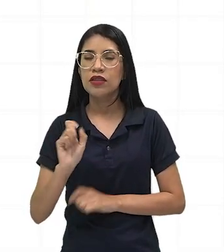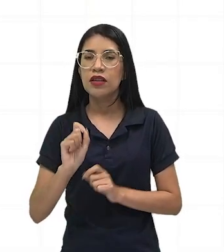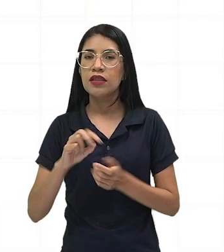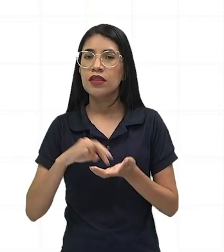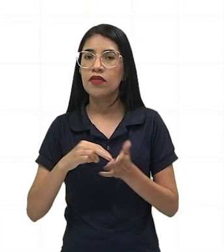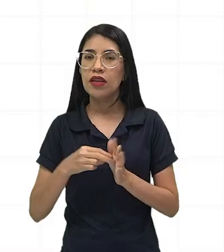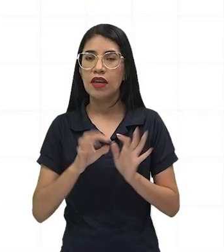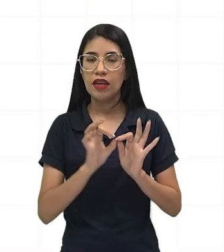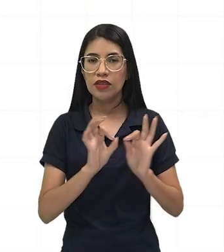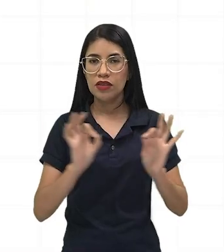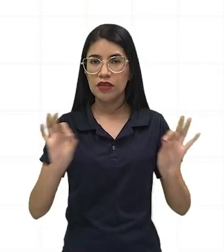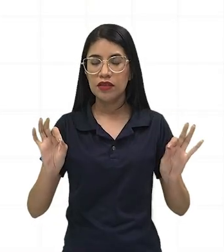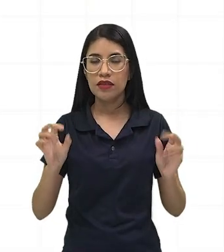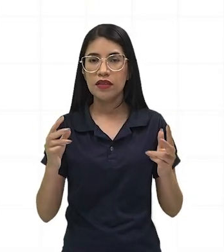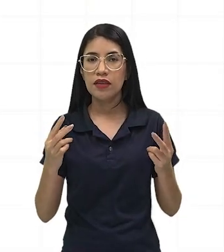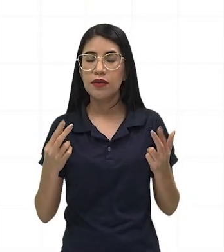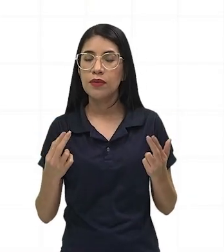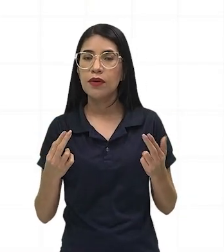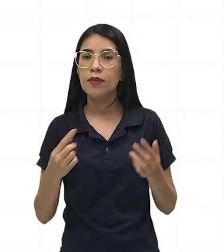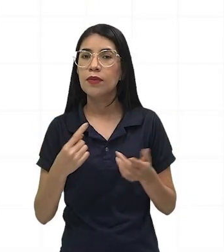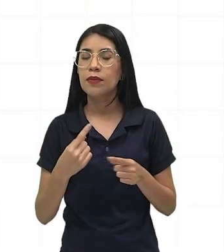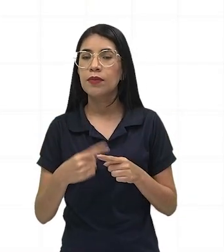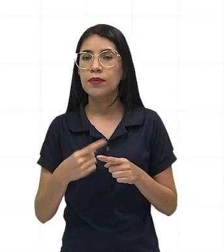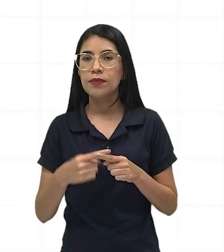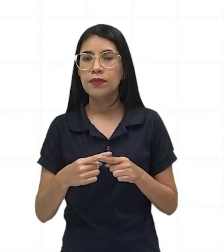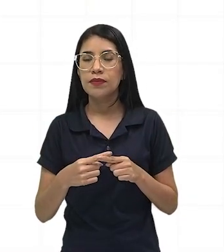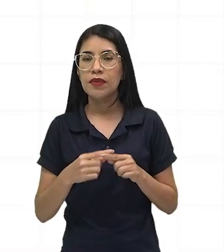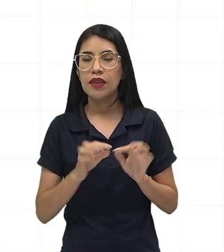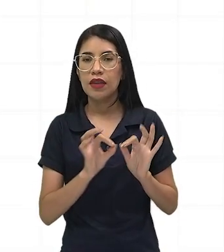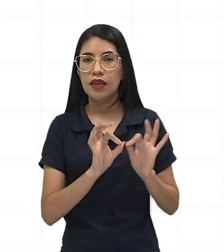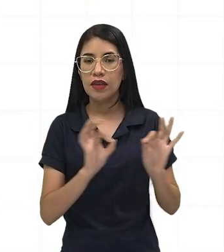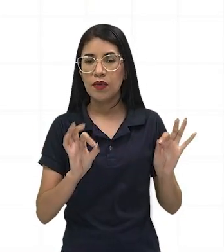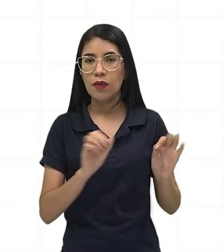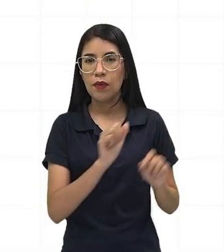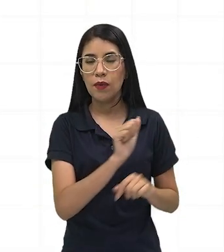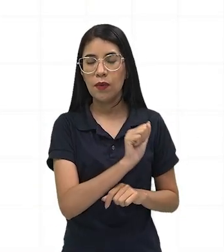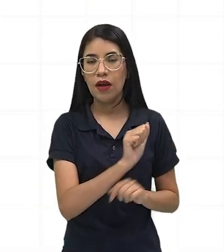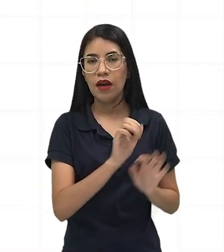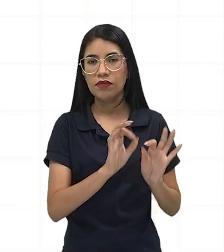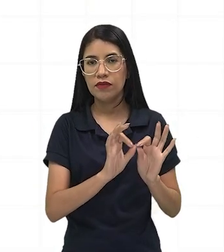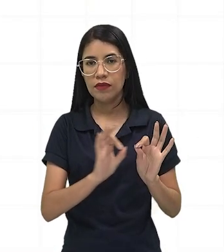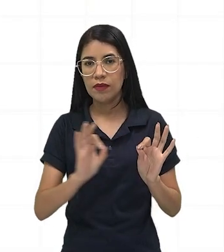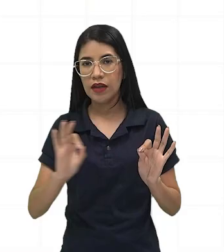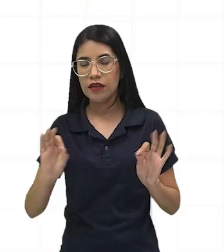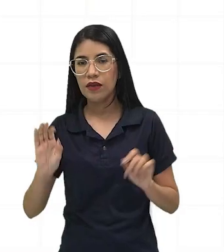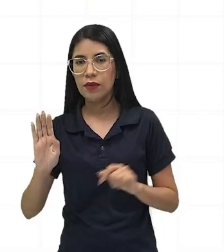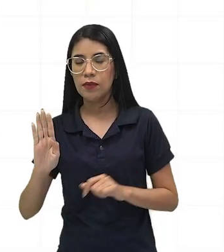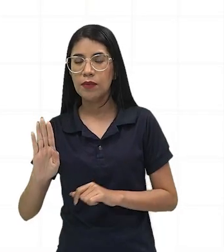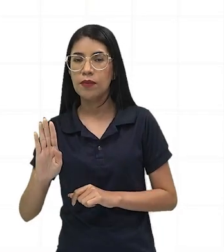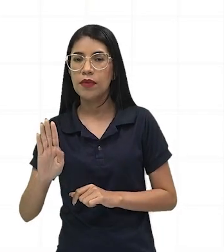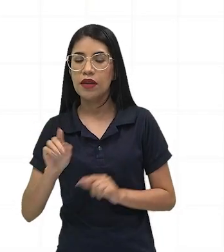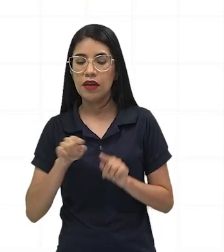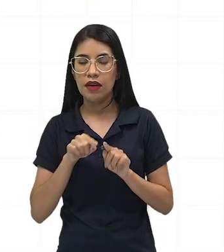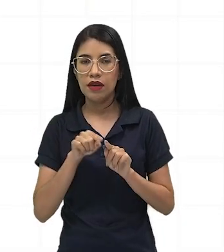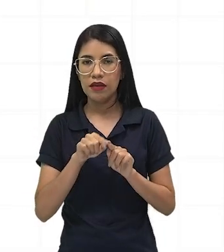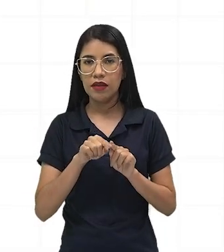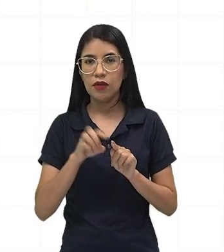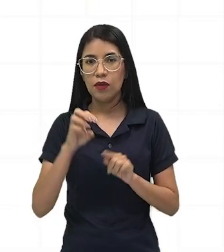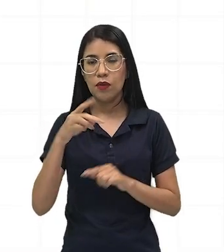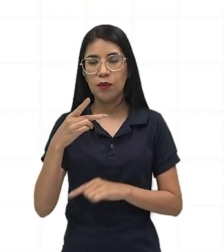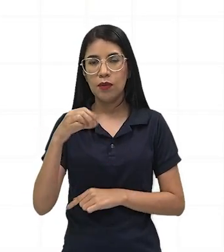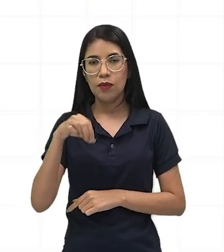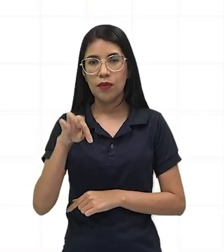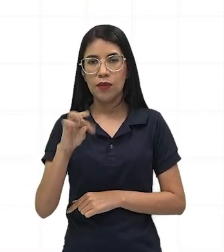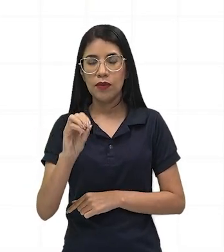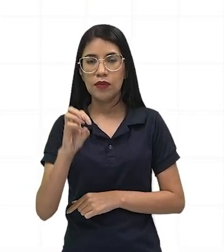que ela vai estar sempre de mesma distância? Porque ela vai sair exatamente do meu ponto médio. Quem